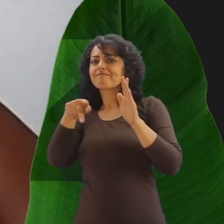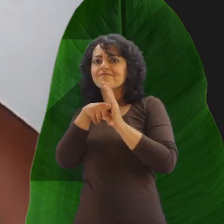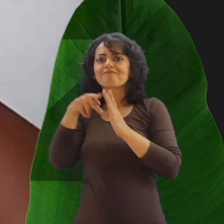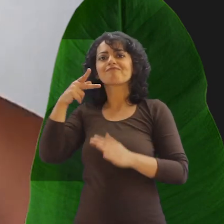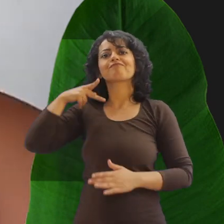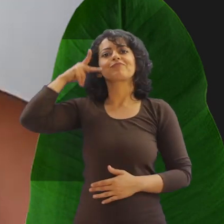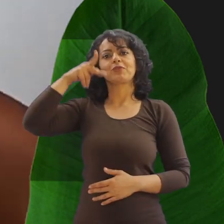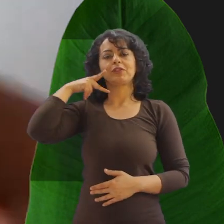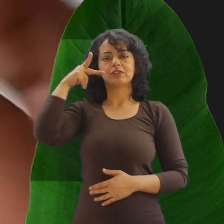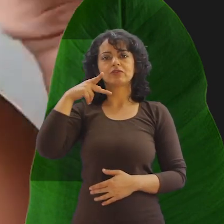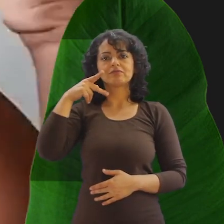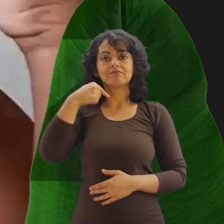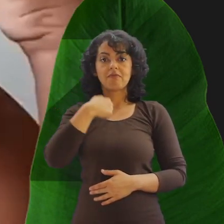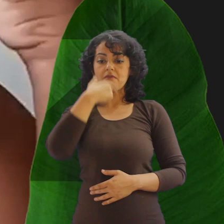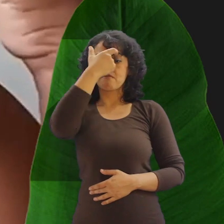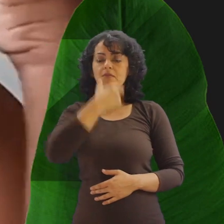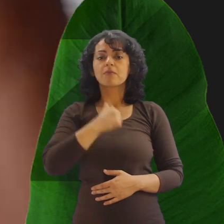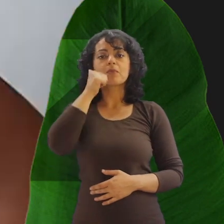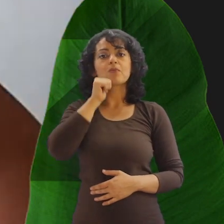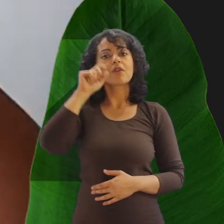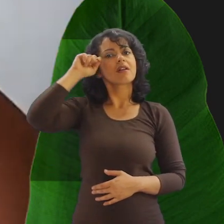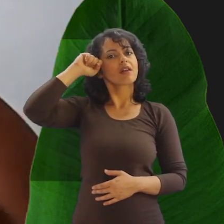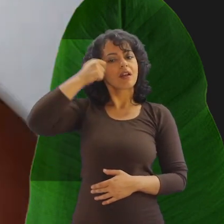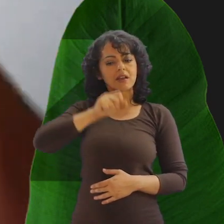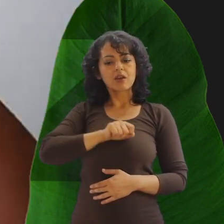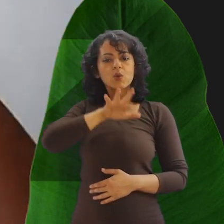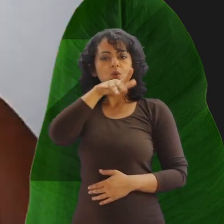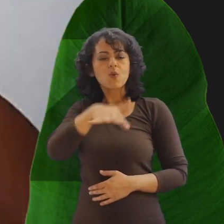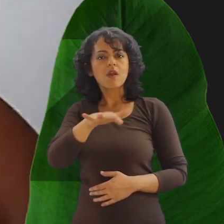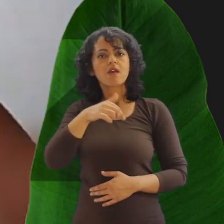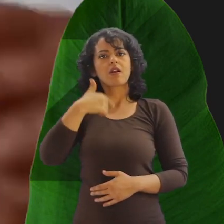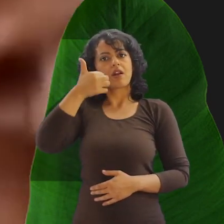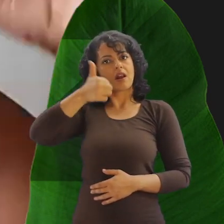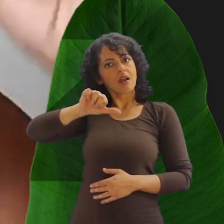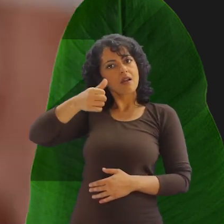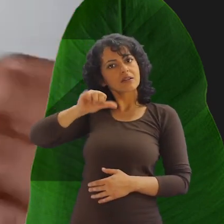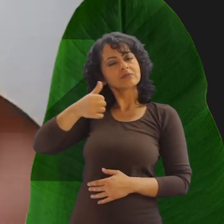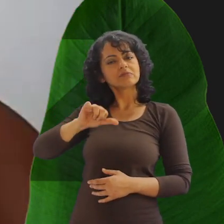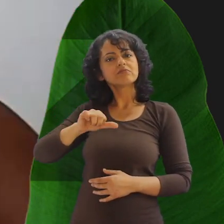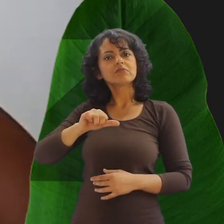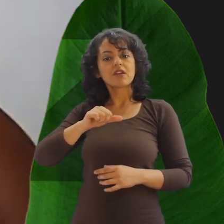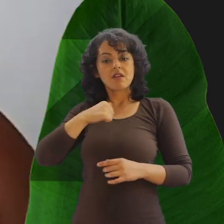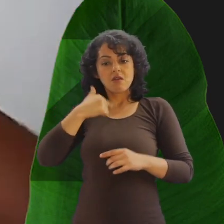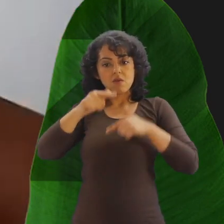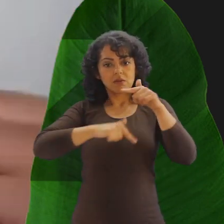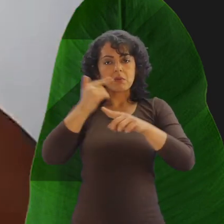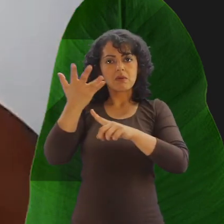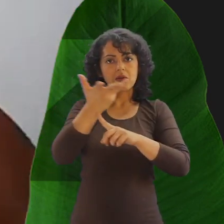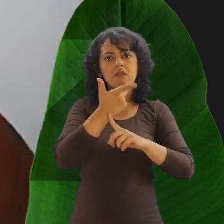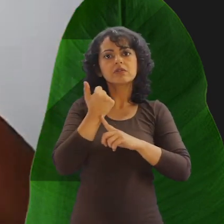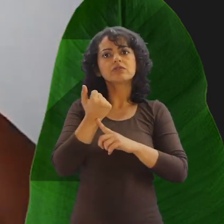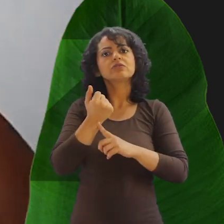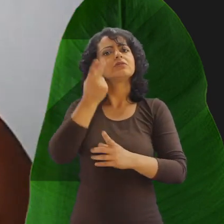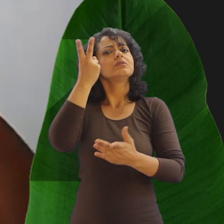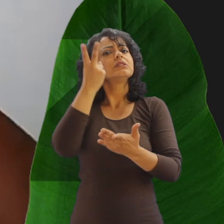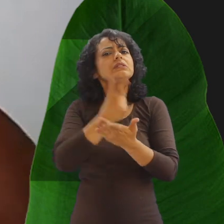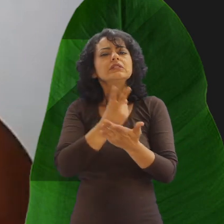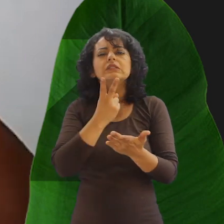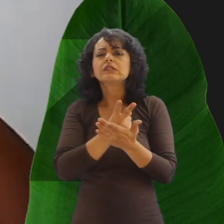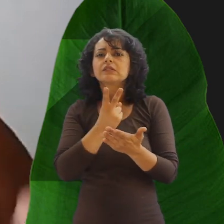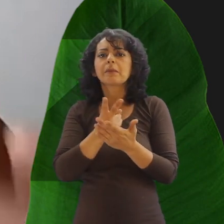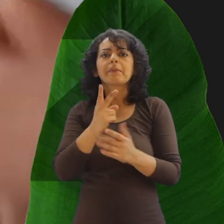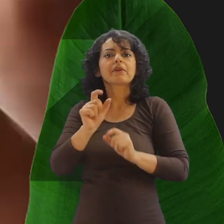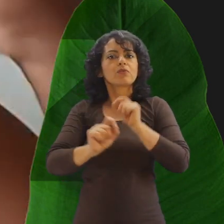mulher negra, com uma dimensão queer, lésbica, atuando na arte, para mim é o tempo inteiro a afirmação